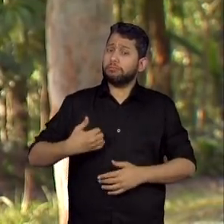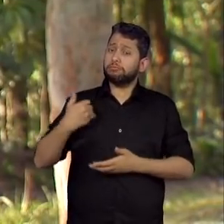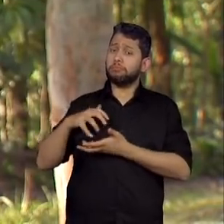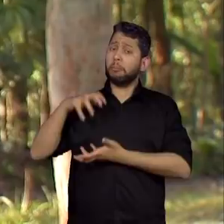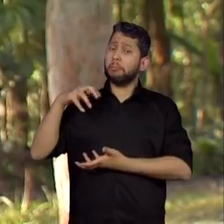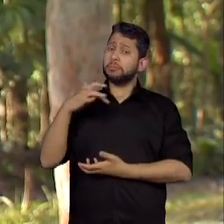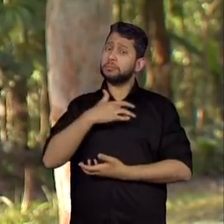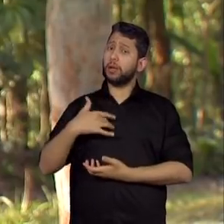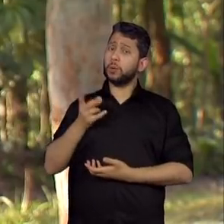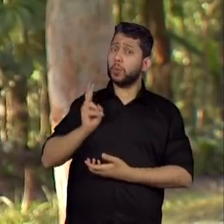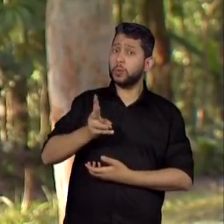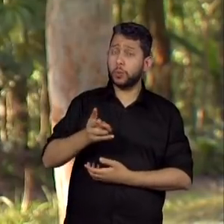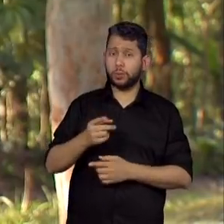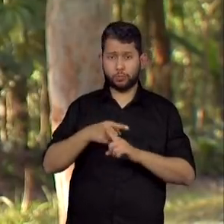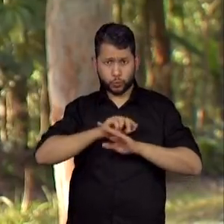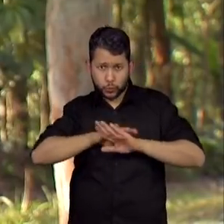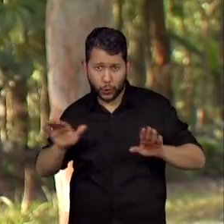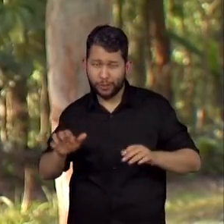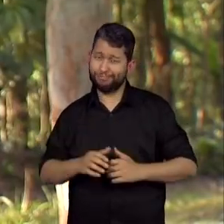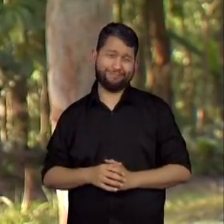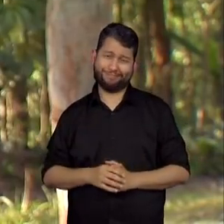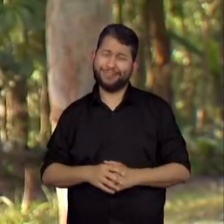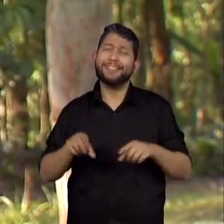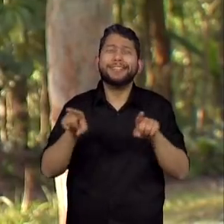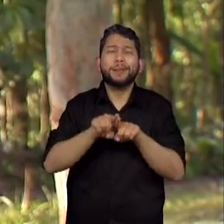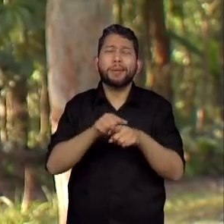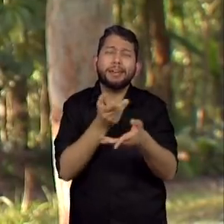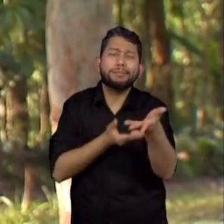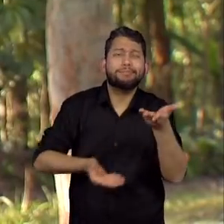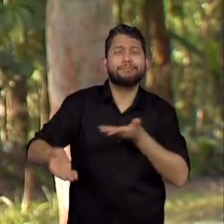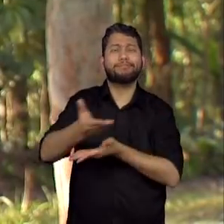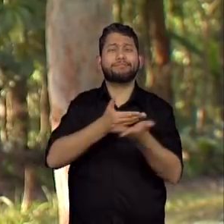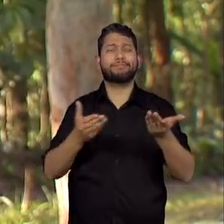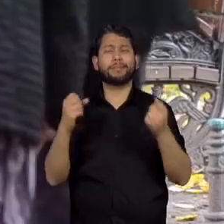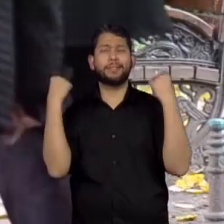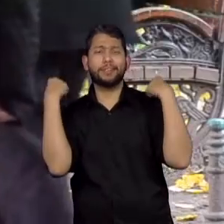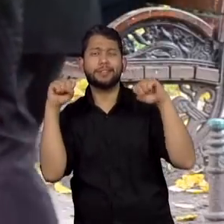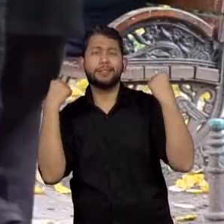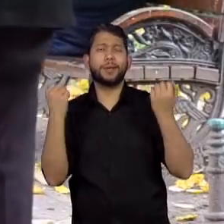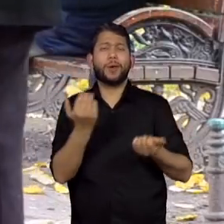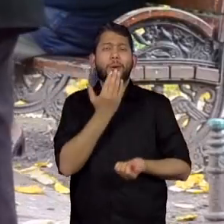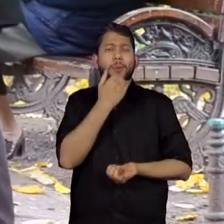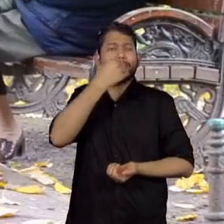alimentação, exercícios e relações sociais ao longo da vida.